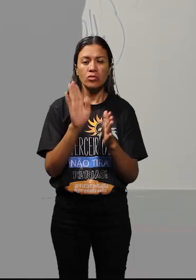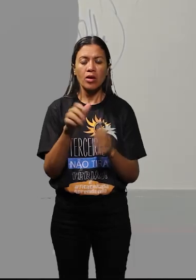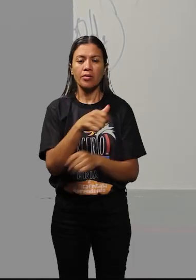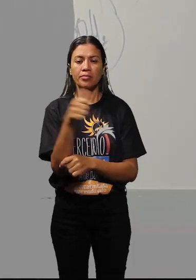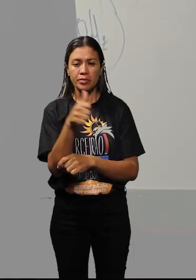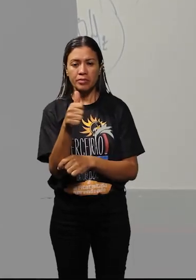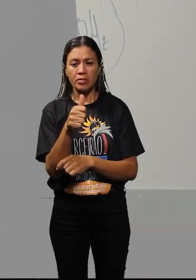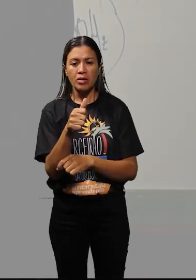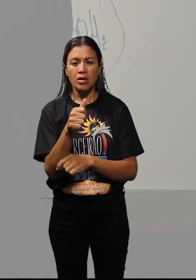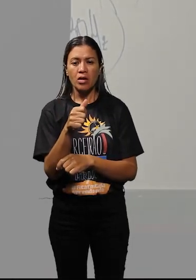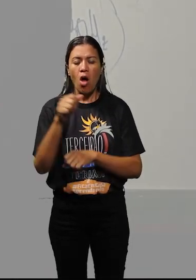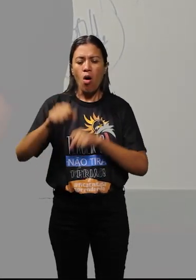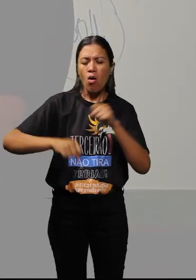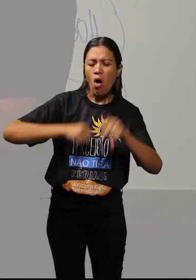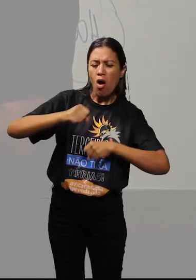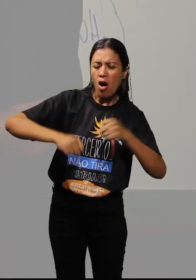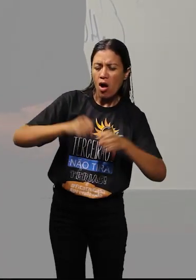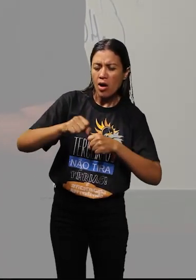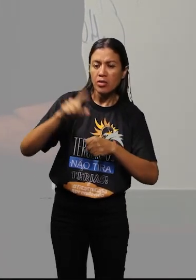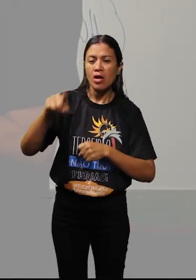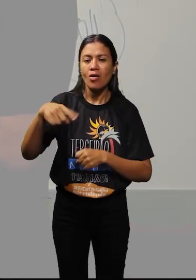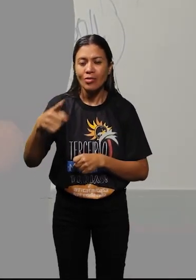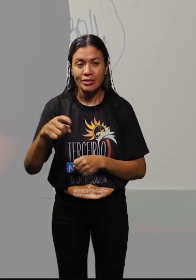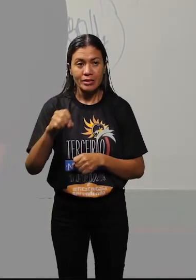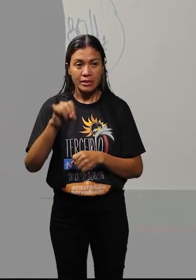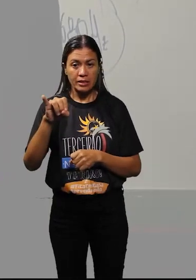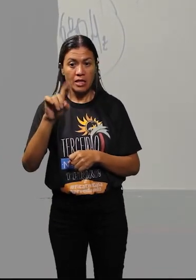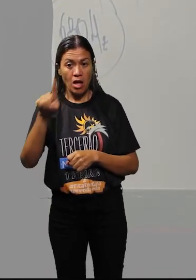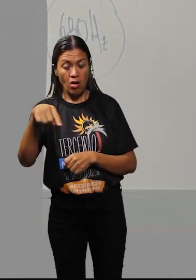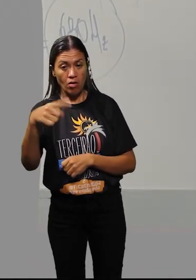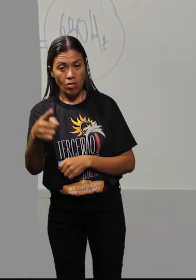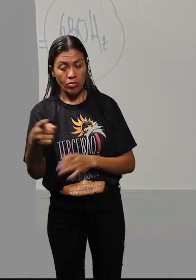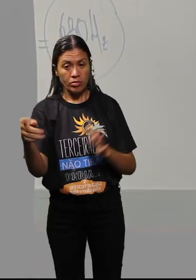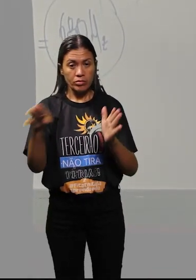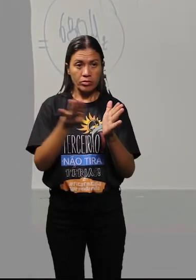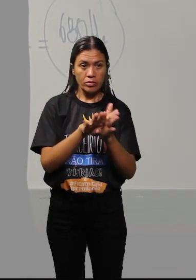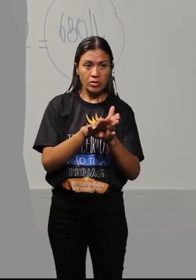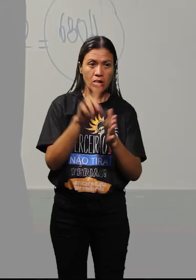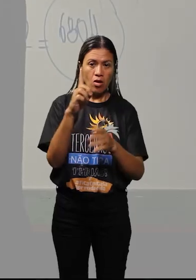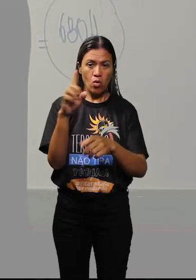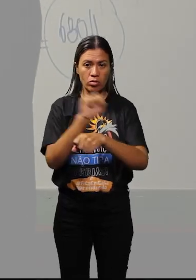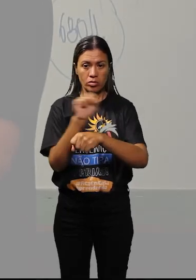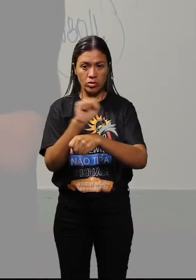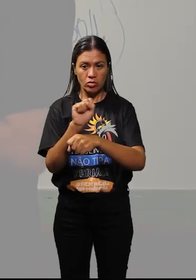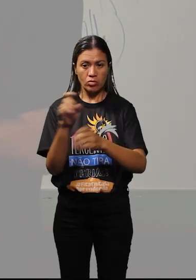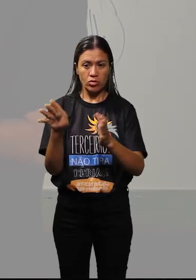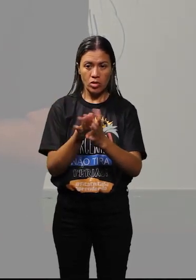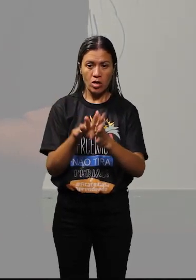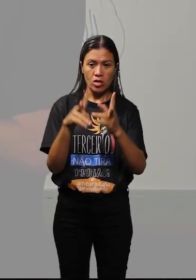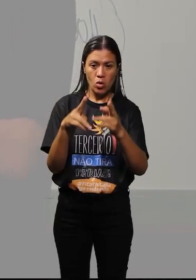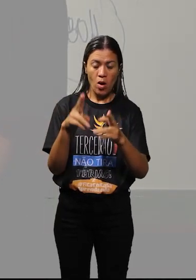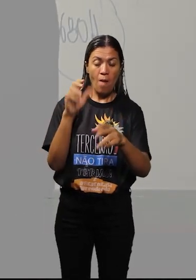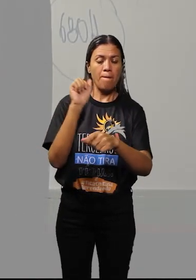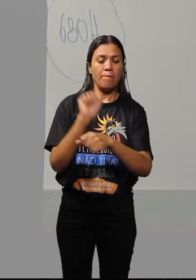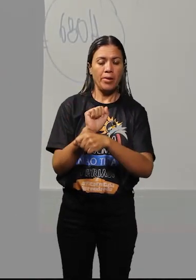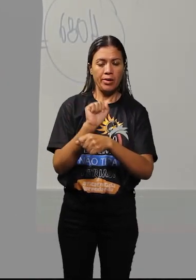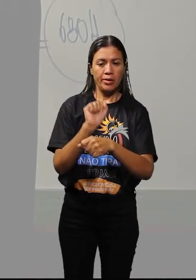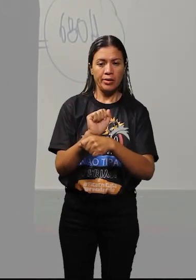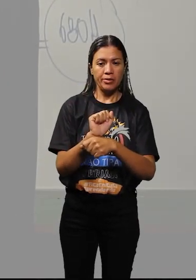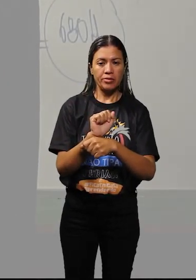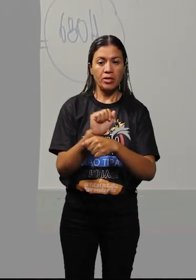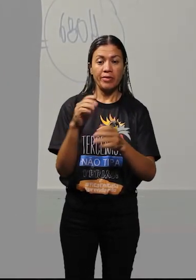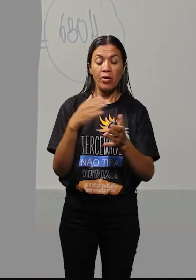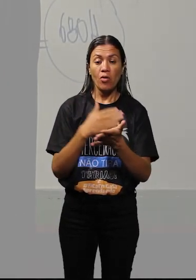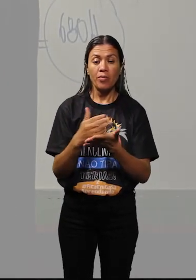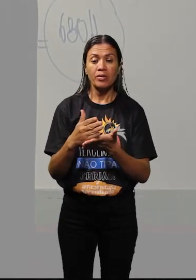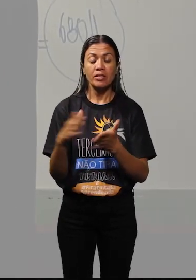acontecer? Se eu antecipo ela, eu tenho uma diminuição aparente do meu comprimento de onda. Porque ó a distância